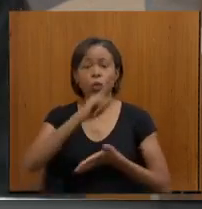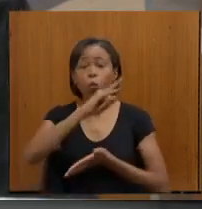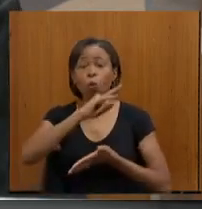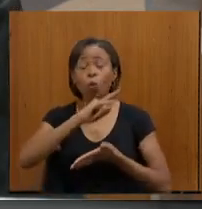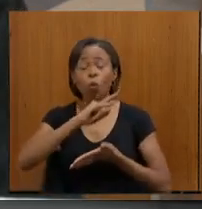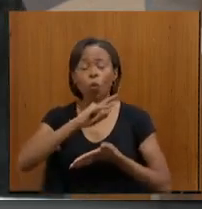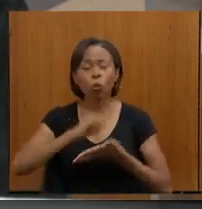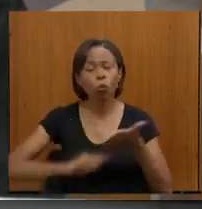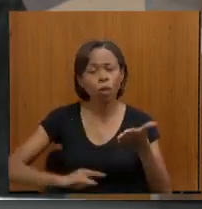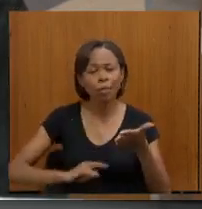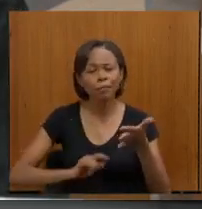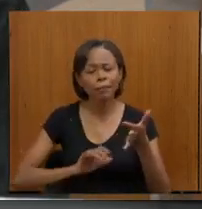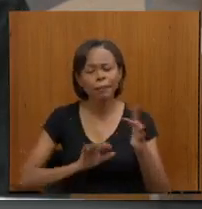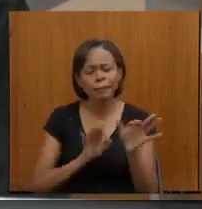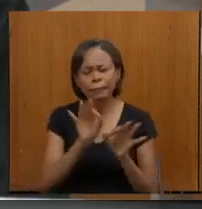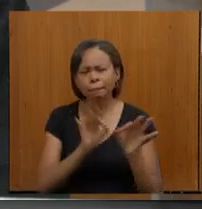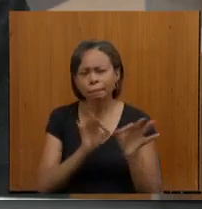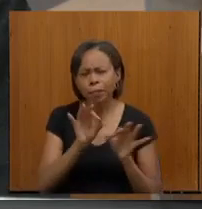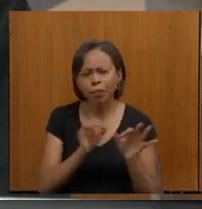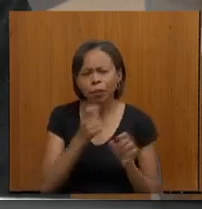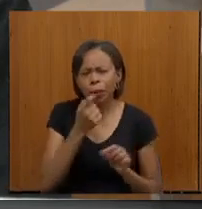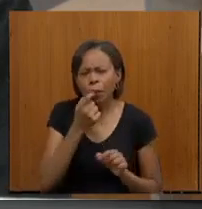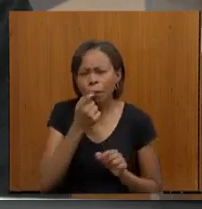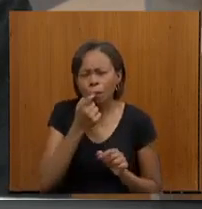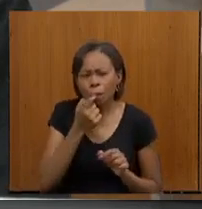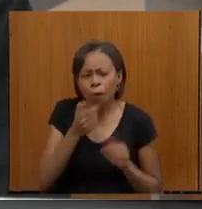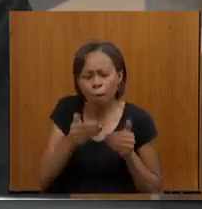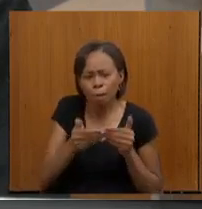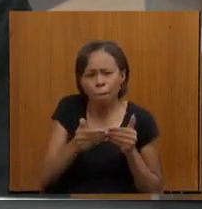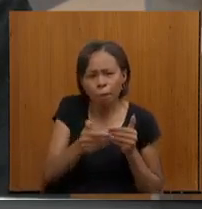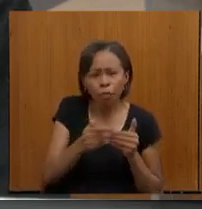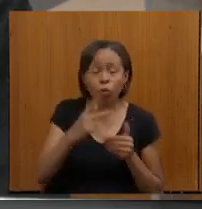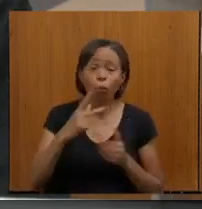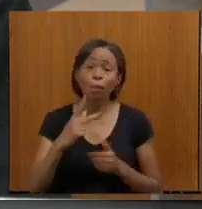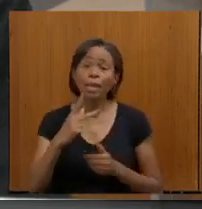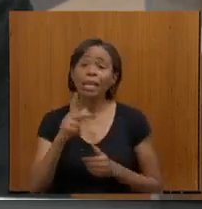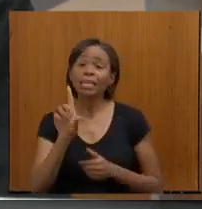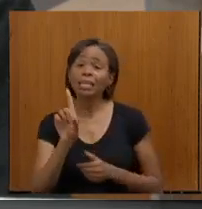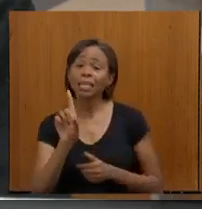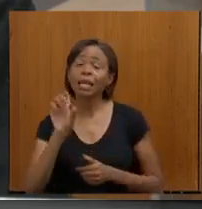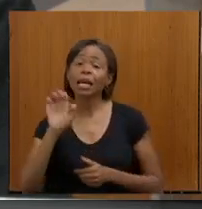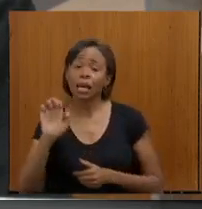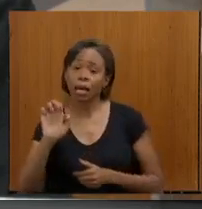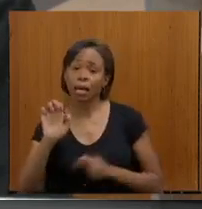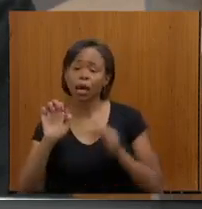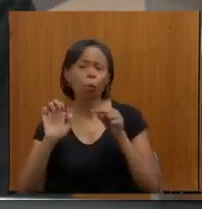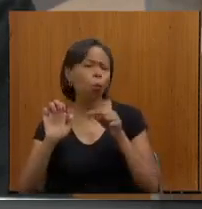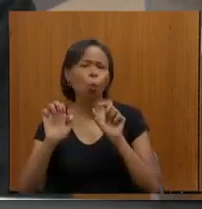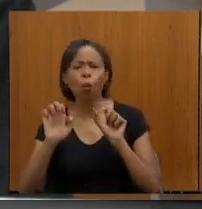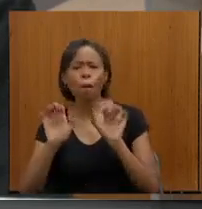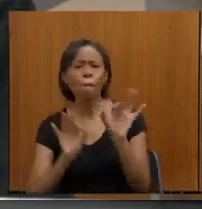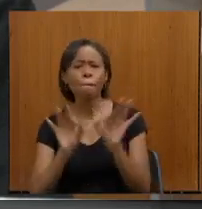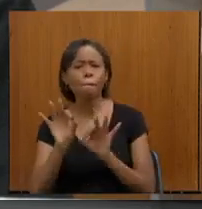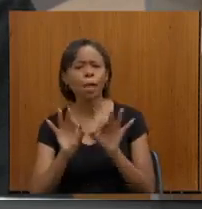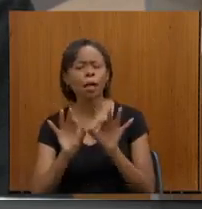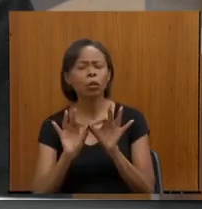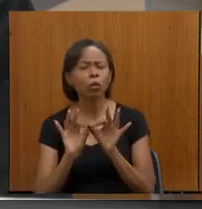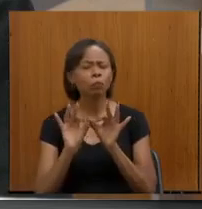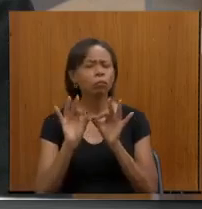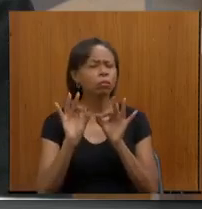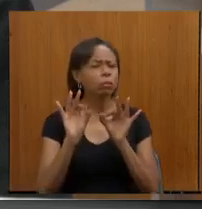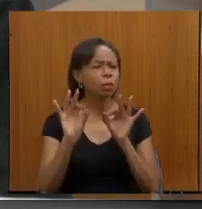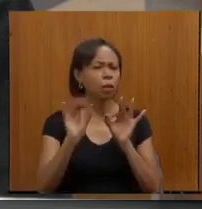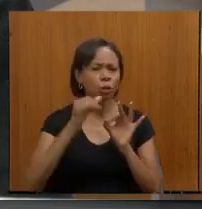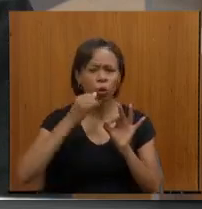planejamento decenal que é representado no nosso país pelo PDF que é o plano de expansão da energia elétrica